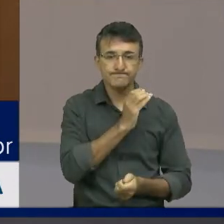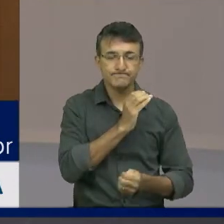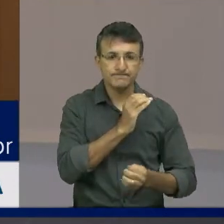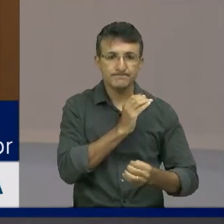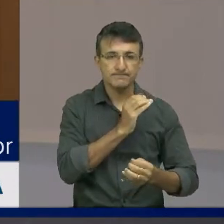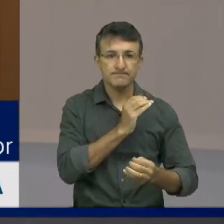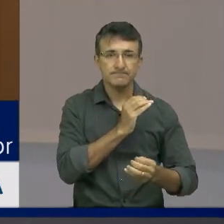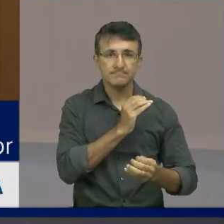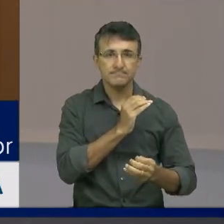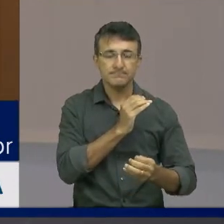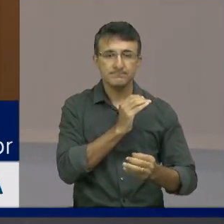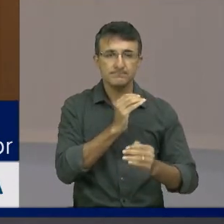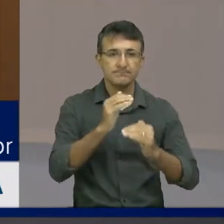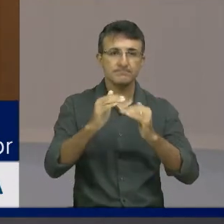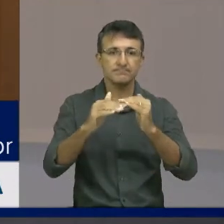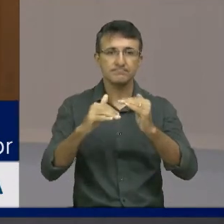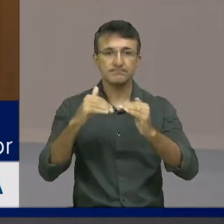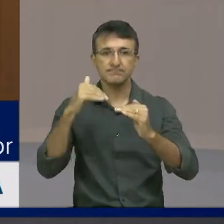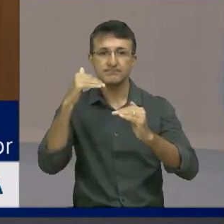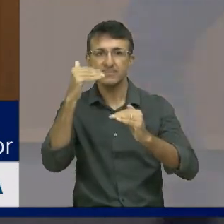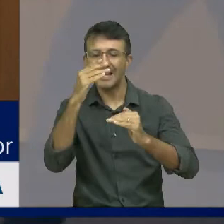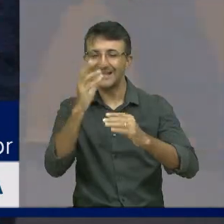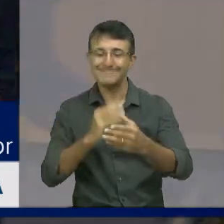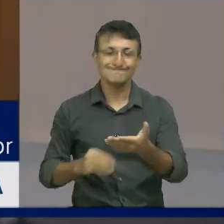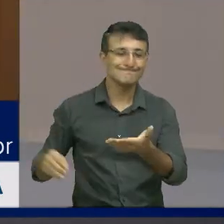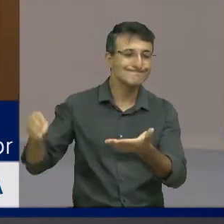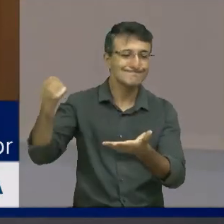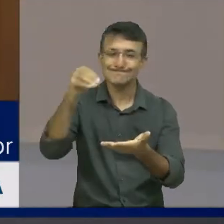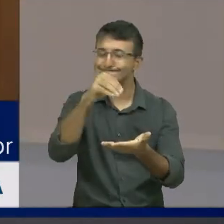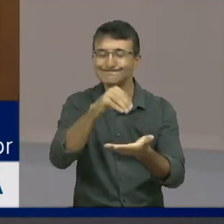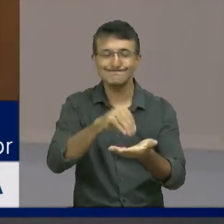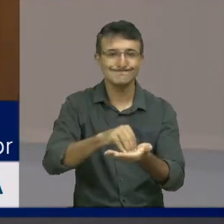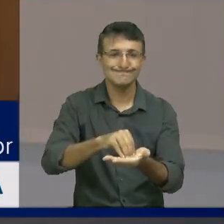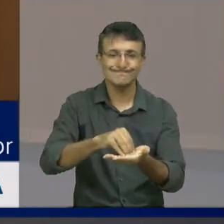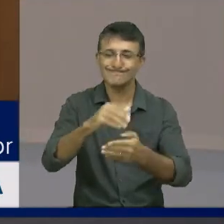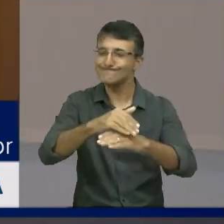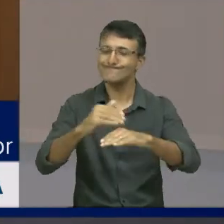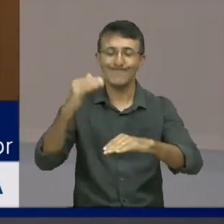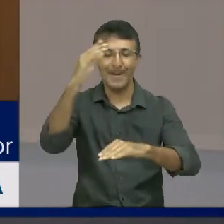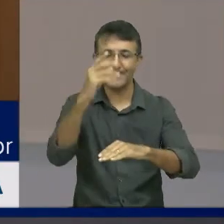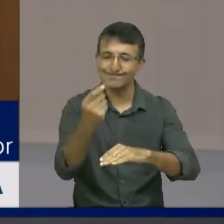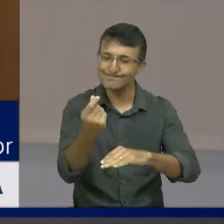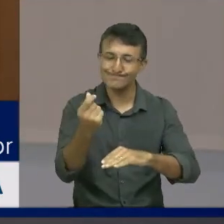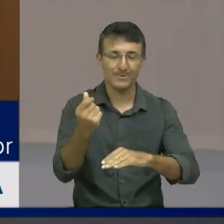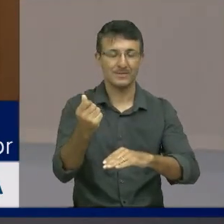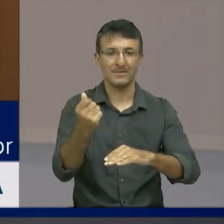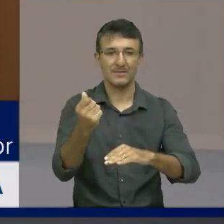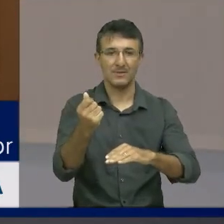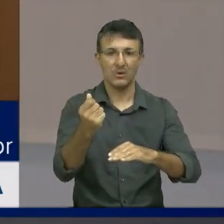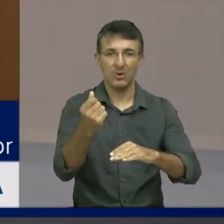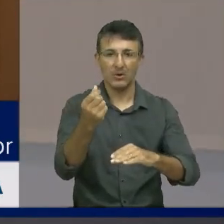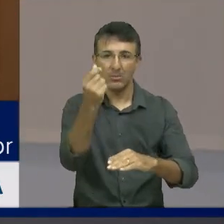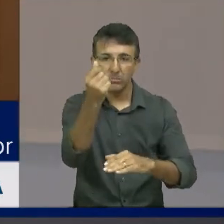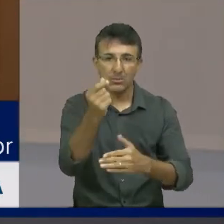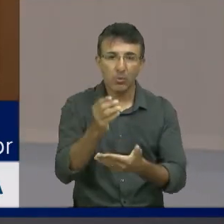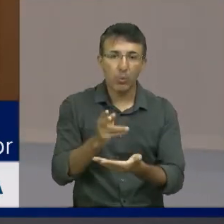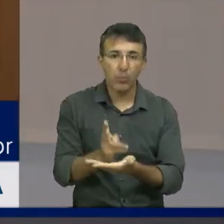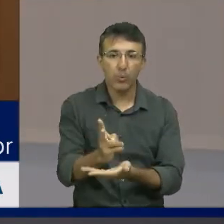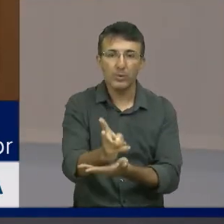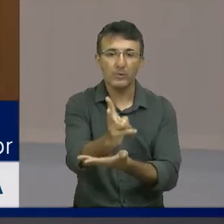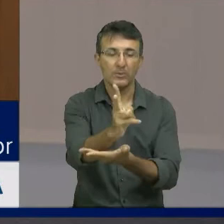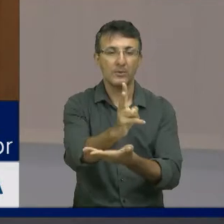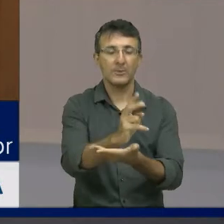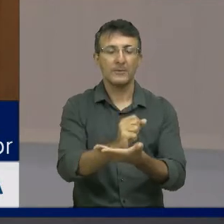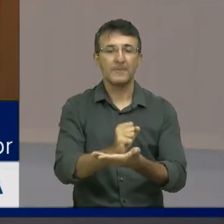Além disso, não vai acrescentar nada a mais do que hoje se gasta com essa atividade. Então, parabéns